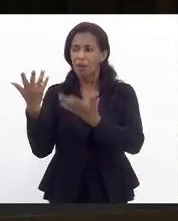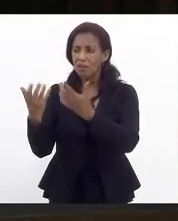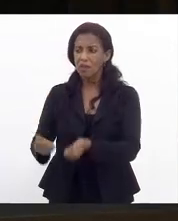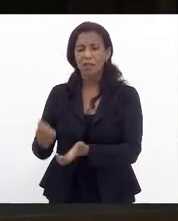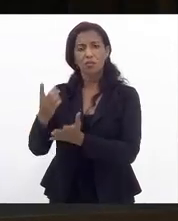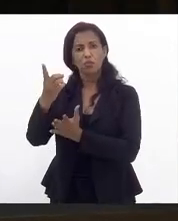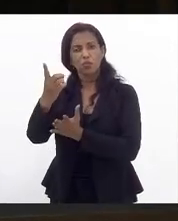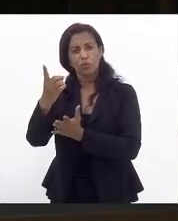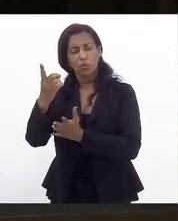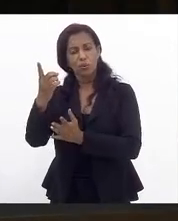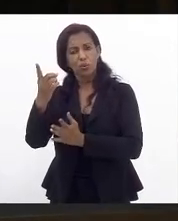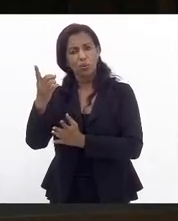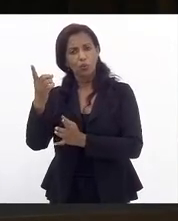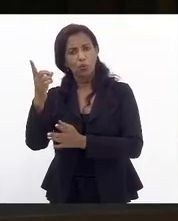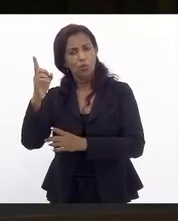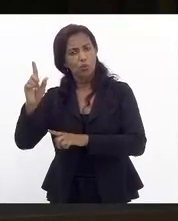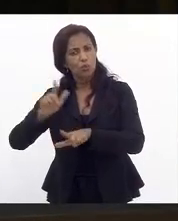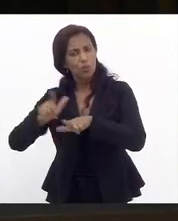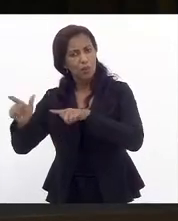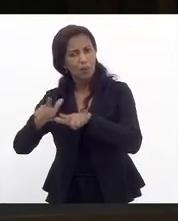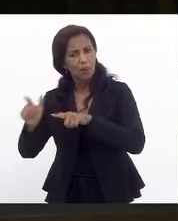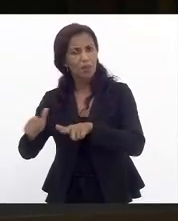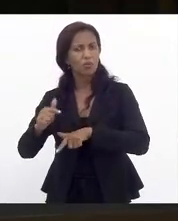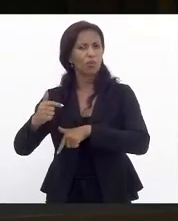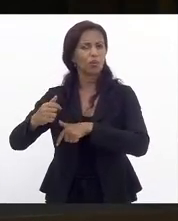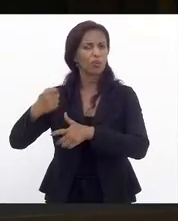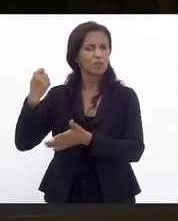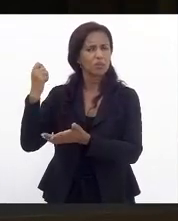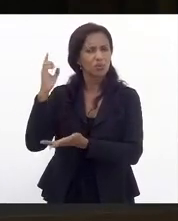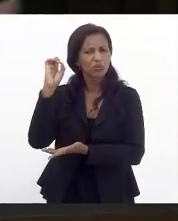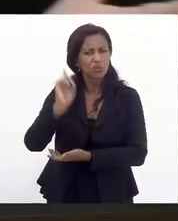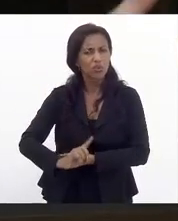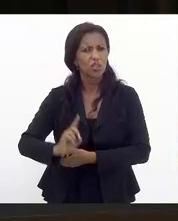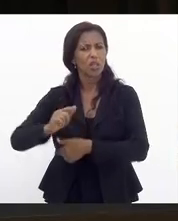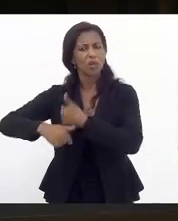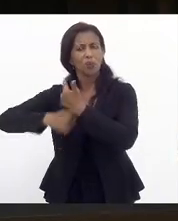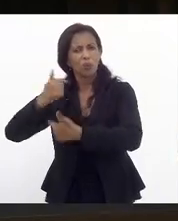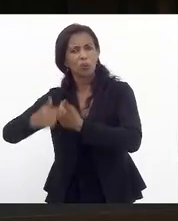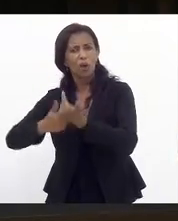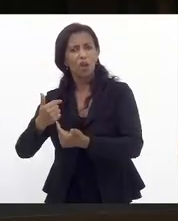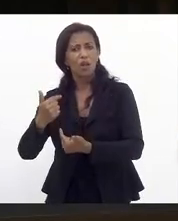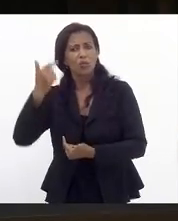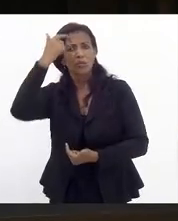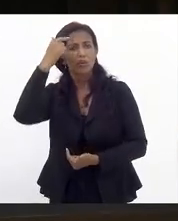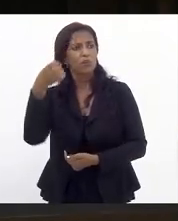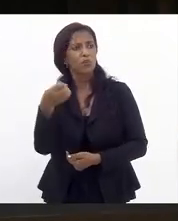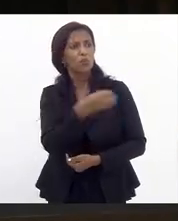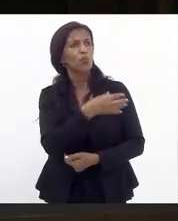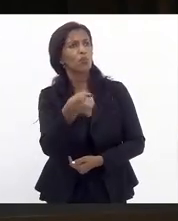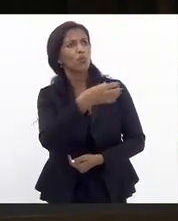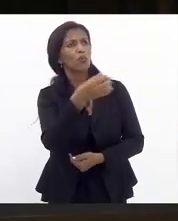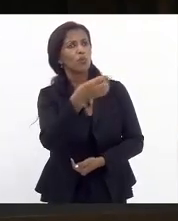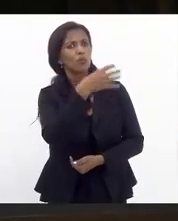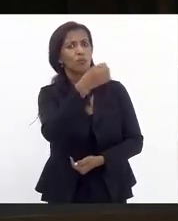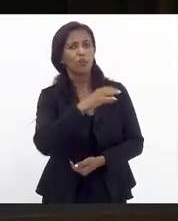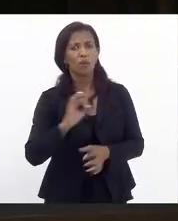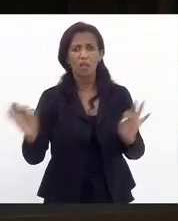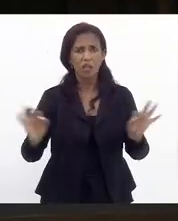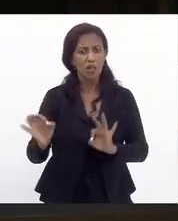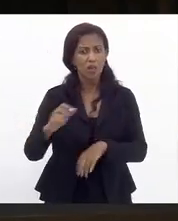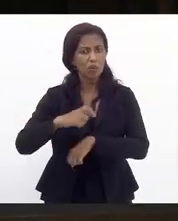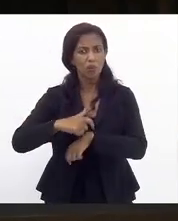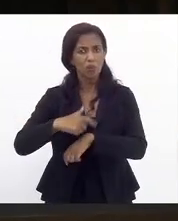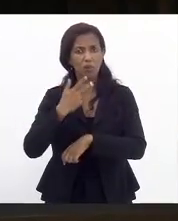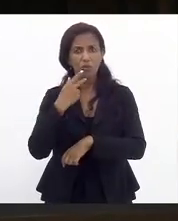Servidor que tanto lutou com justiça e justeza aqui é nós estamos orando os novos e nenhum aumento nos falamos